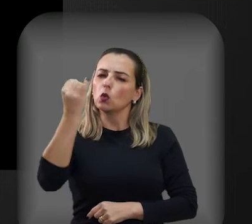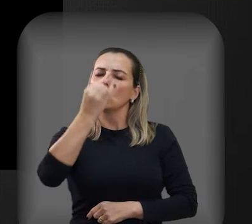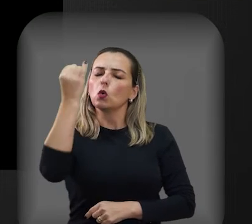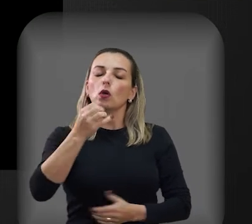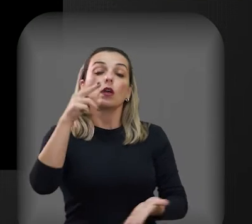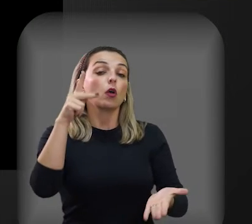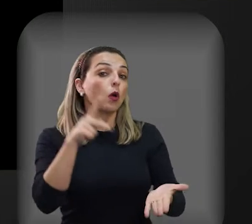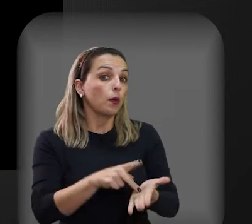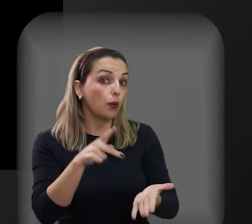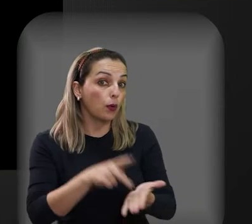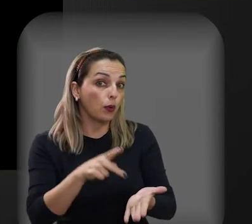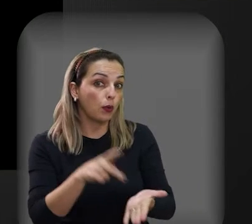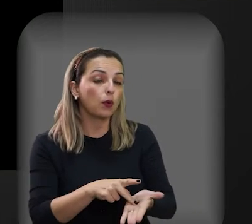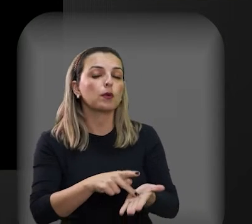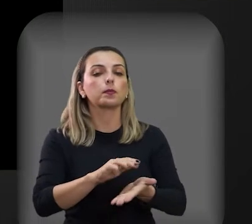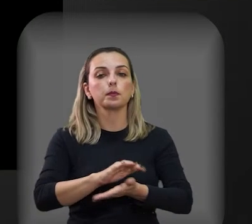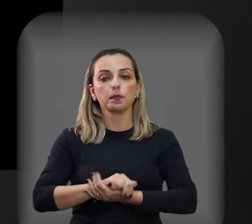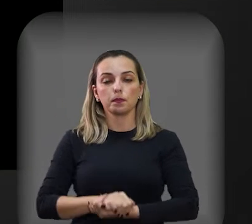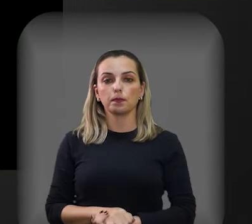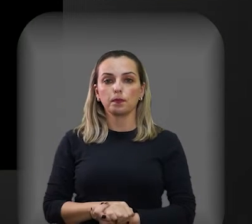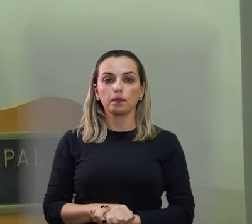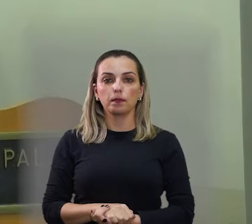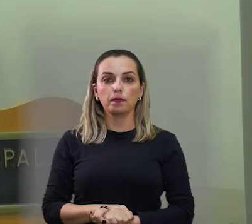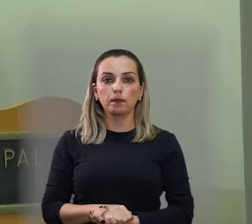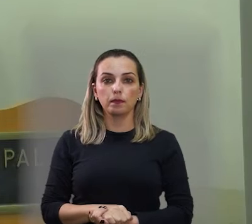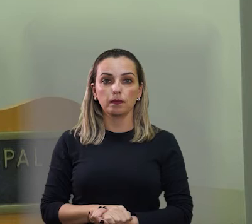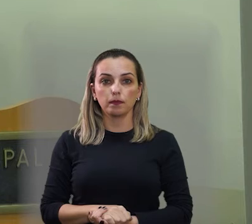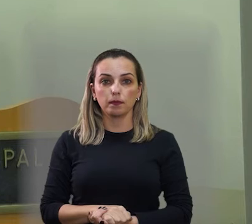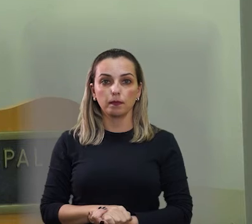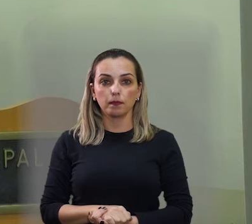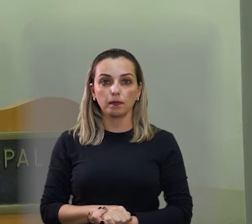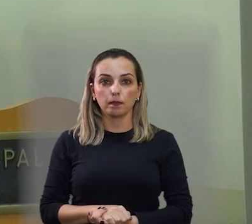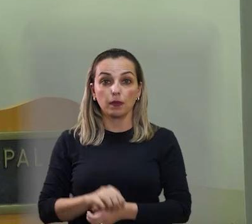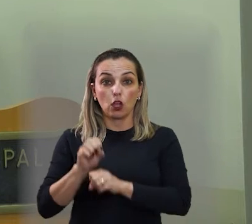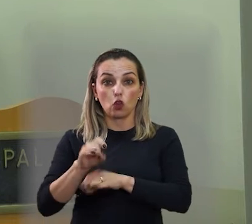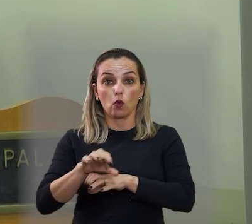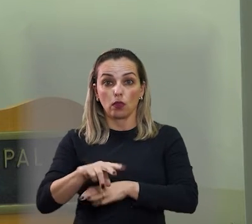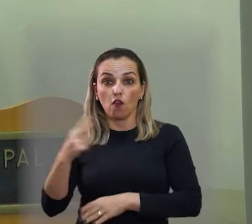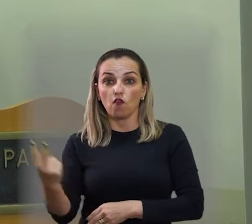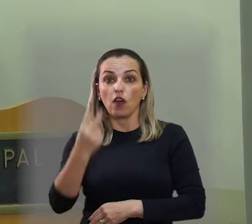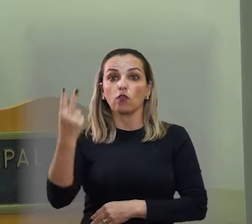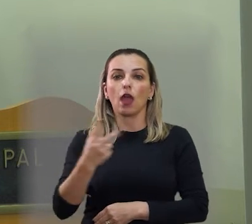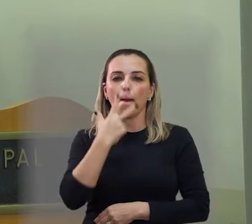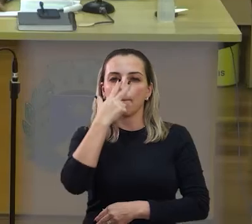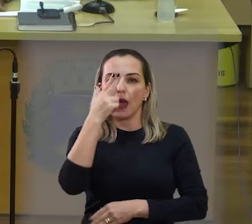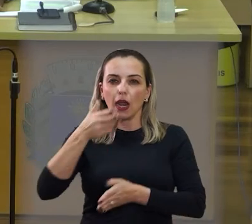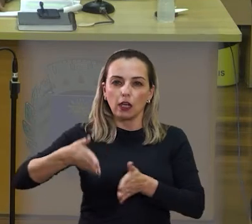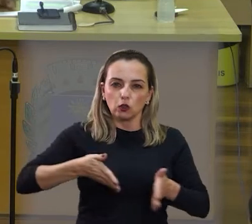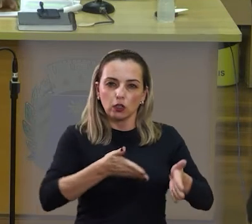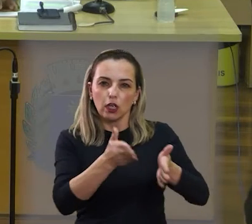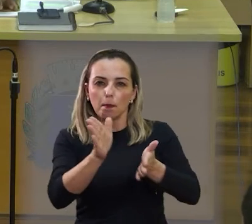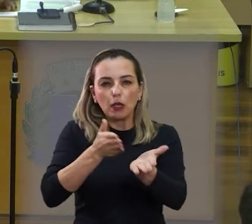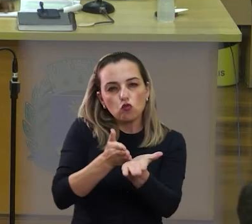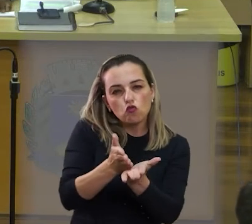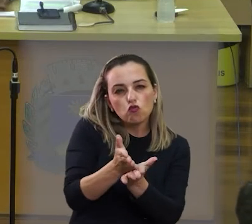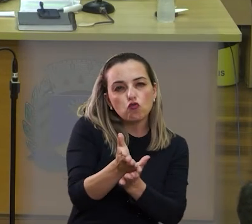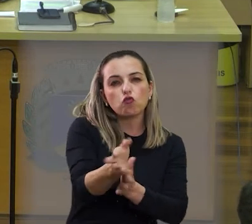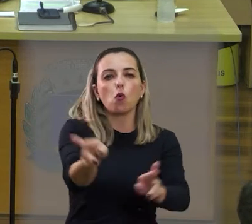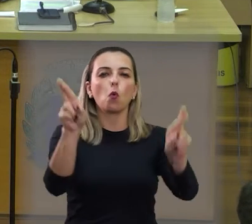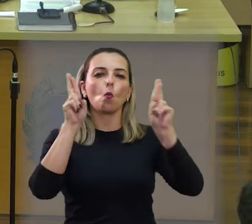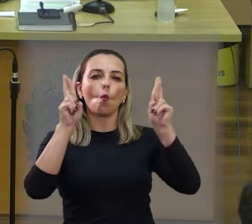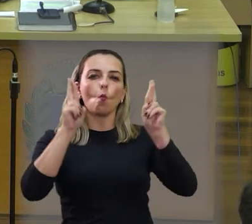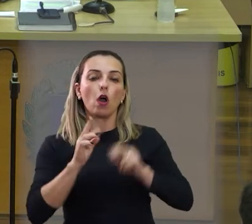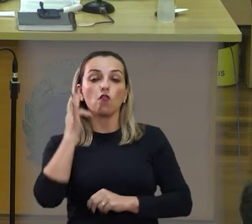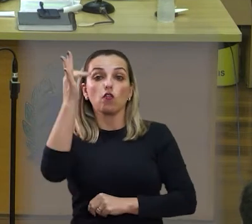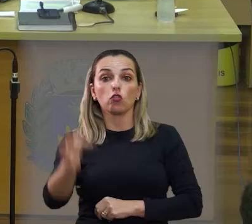tema educação e fraternidade que são temas correlatos né é de suma importância nesse momento a valorização da